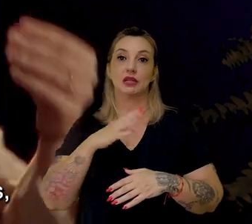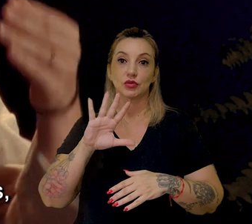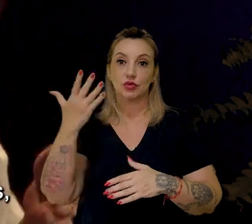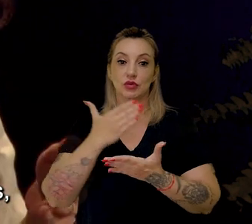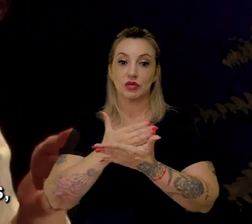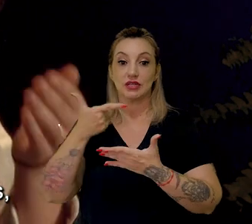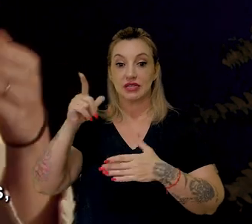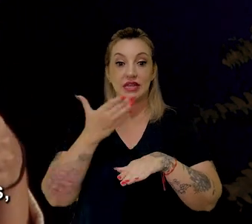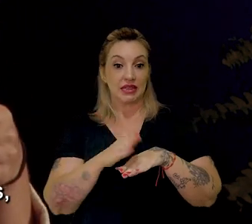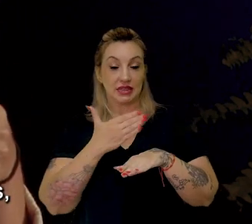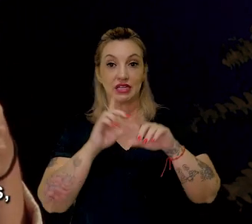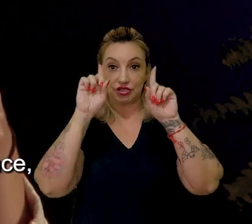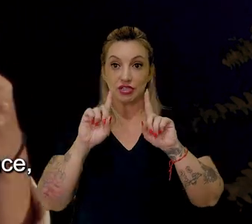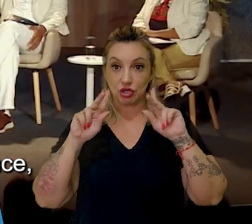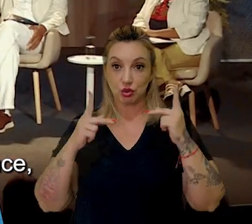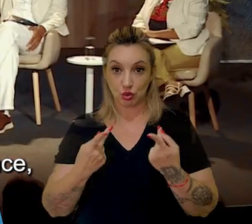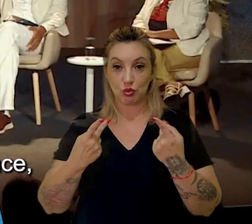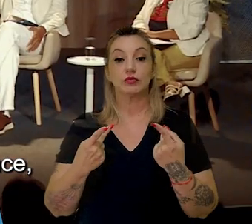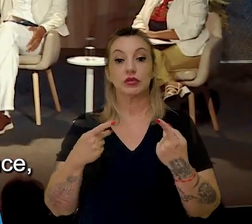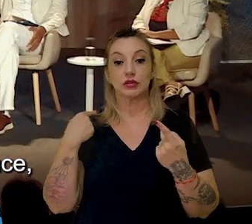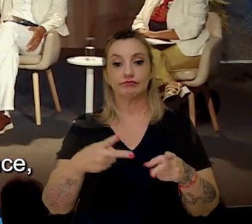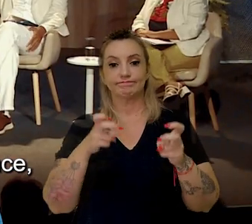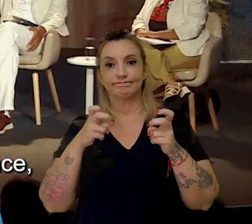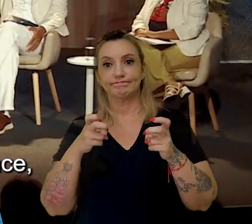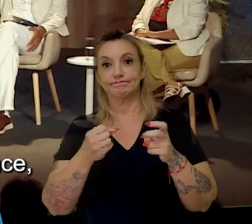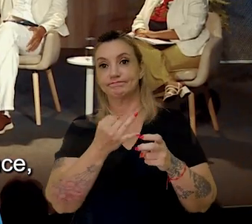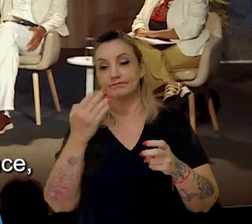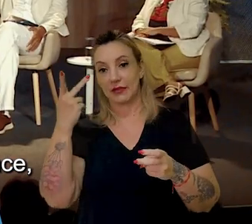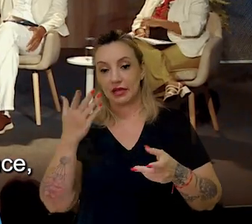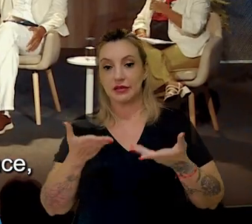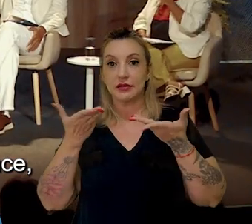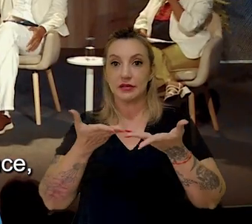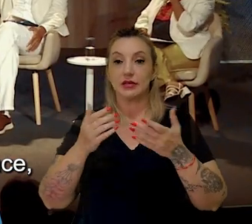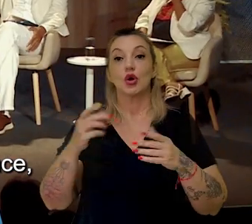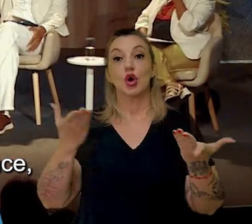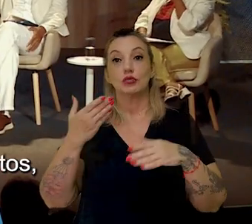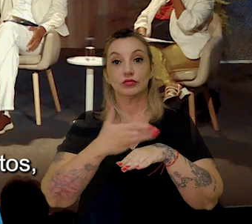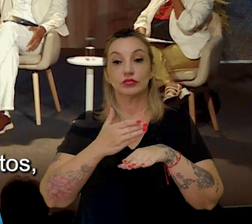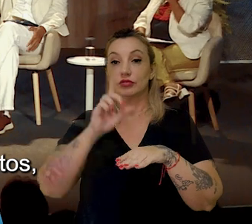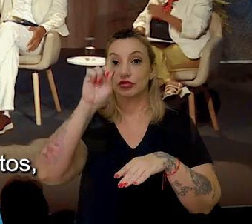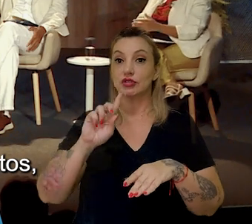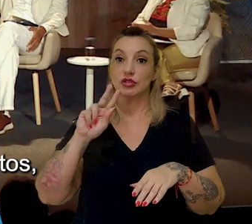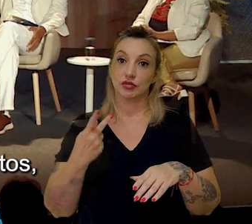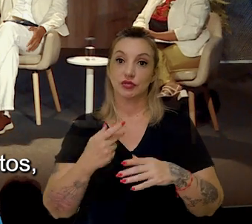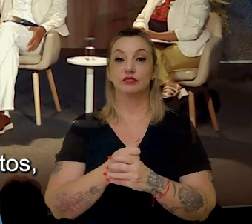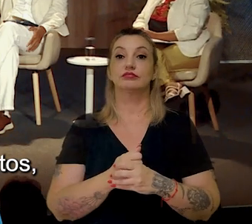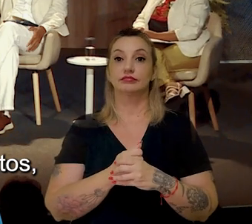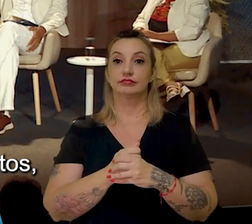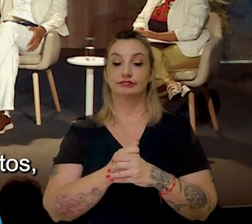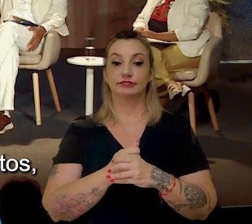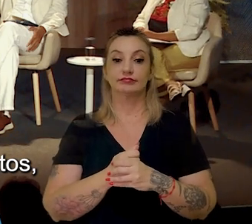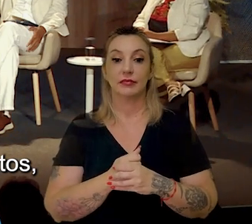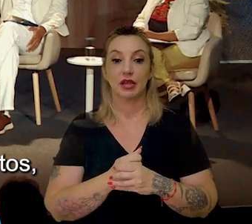antes nos treinamentos de direitos humanos a gente via muitas pessoas de compliance hoje nos treinamentos de direitos humanos a gente vê gente